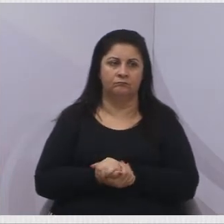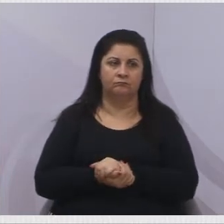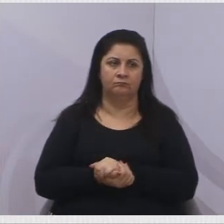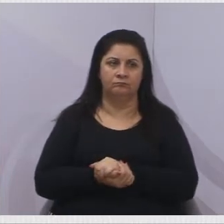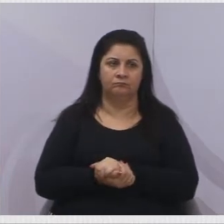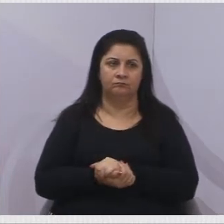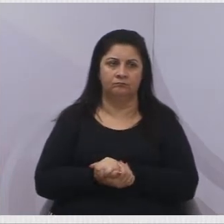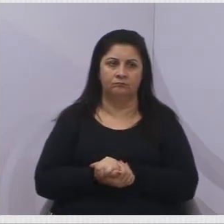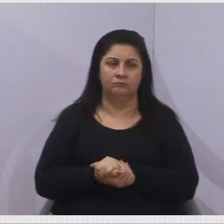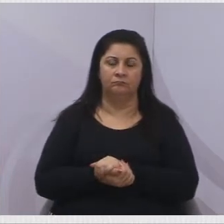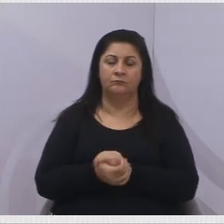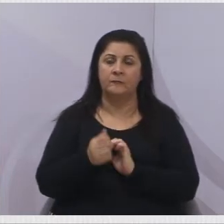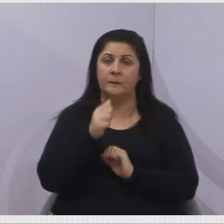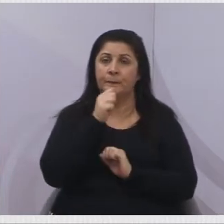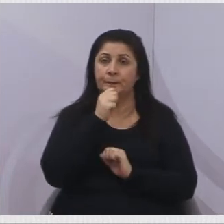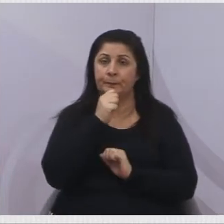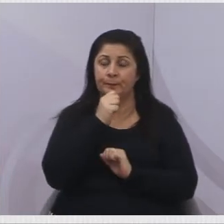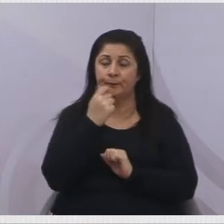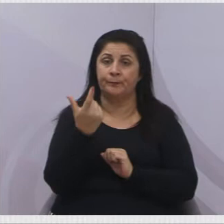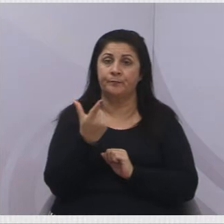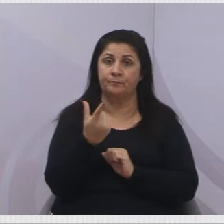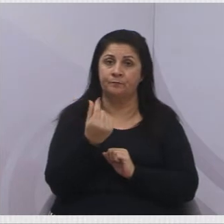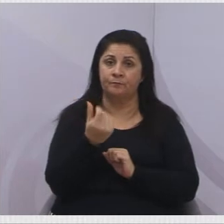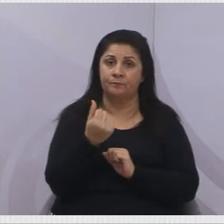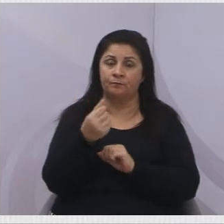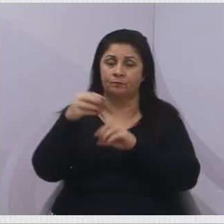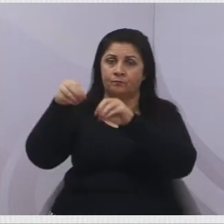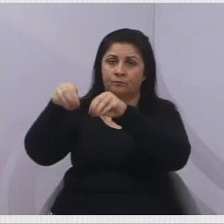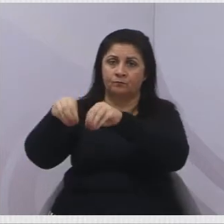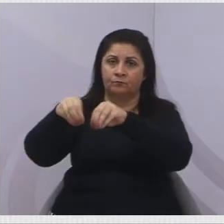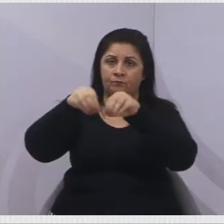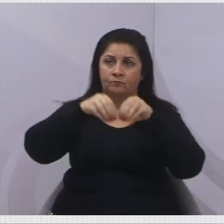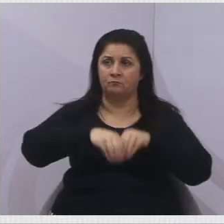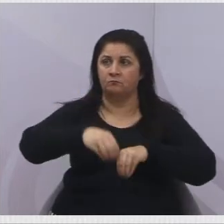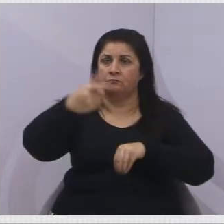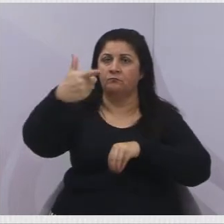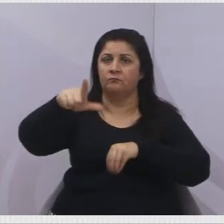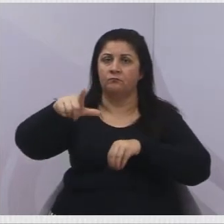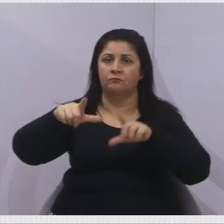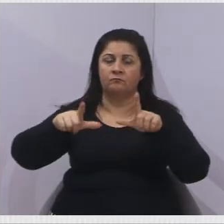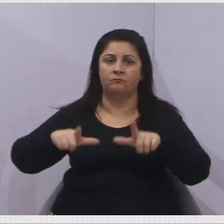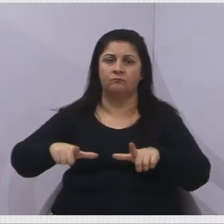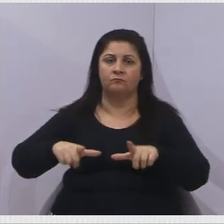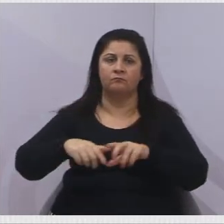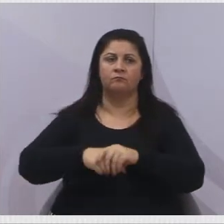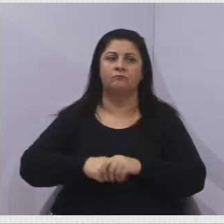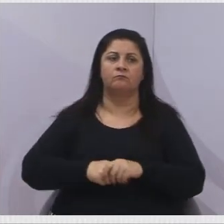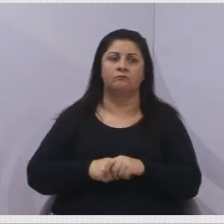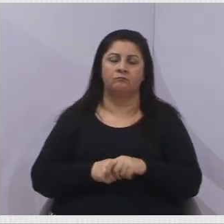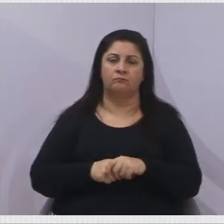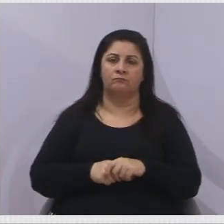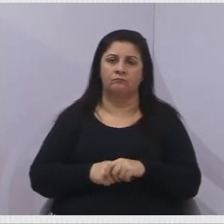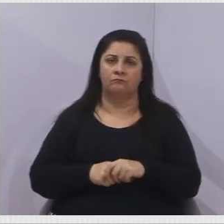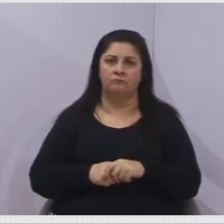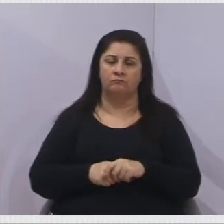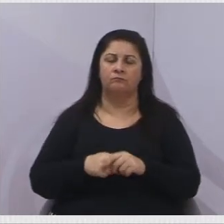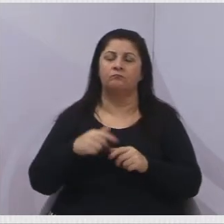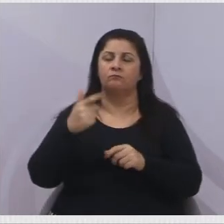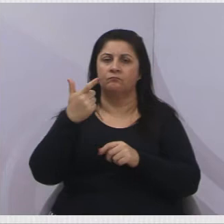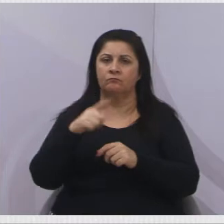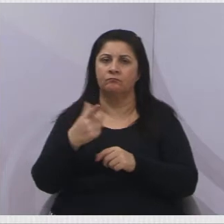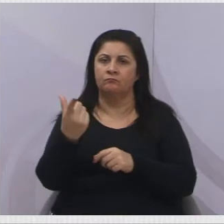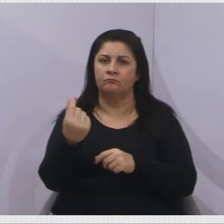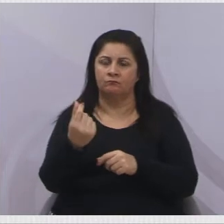8.347.497. Ainda, os recursos transferidos de outras fontes, aqui se repete o recurso que veio